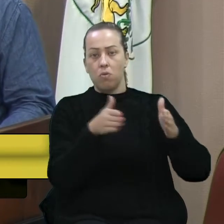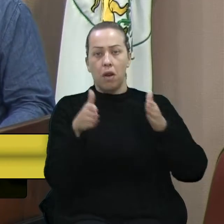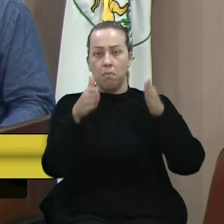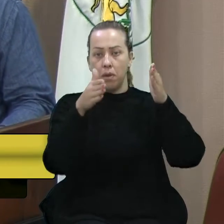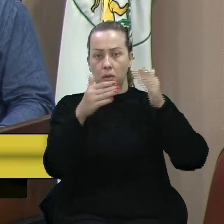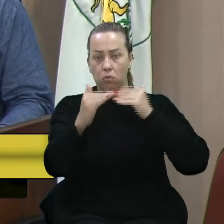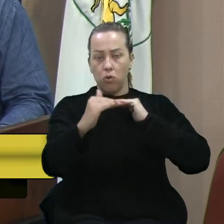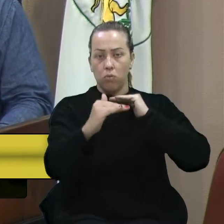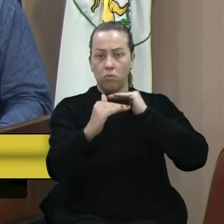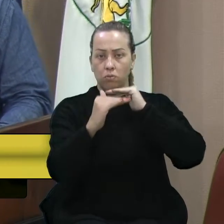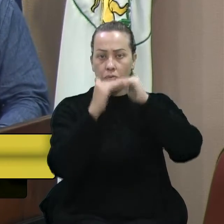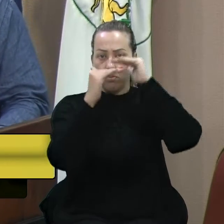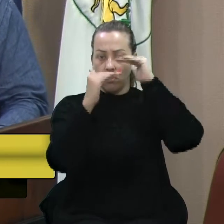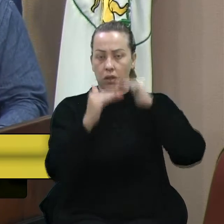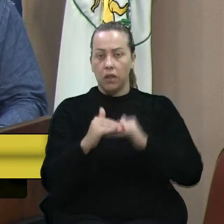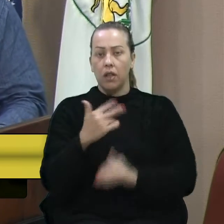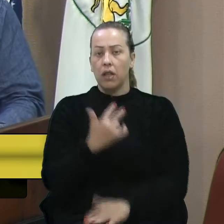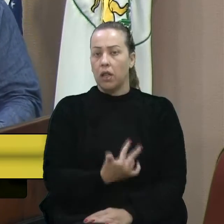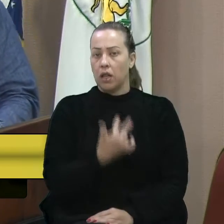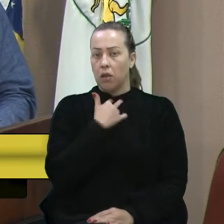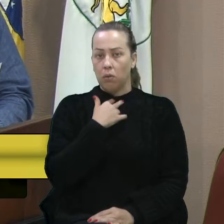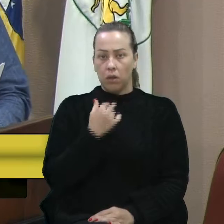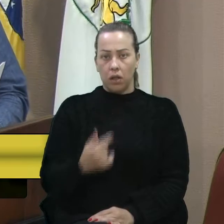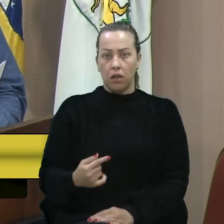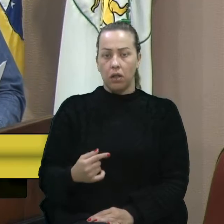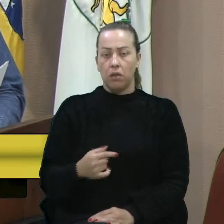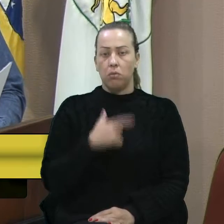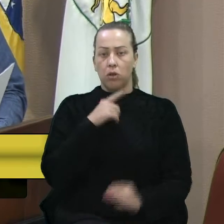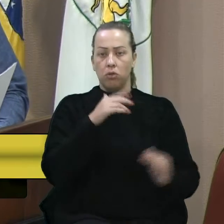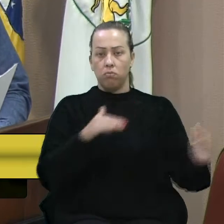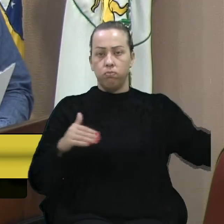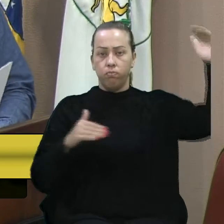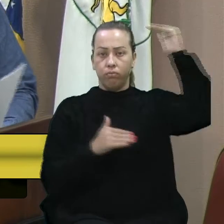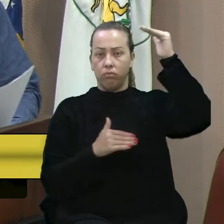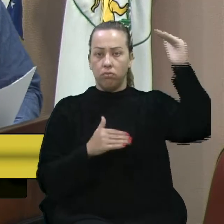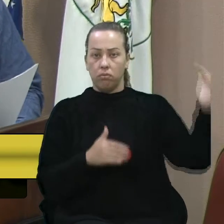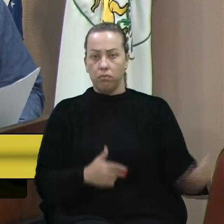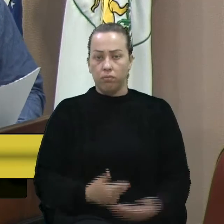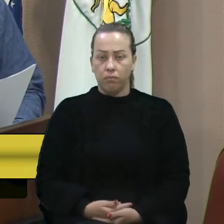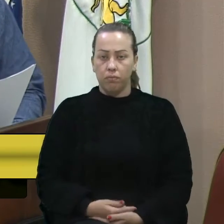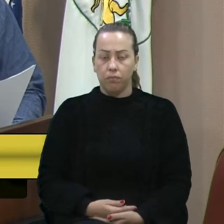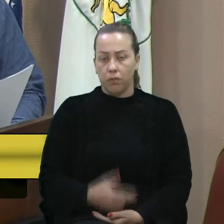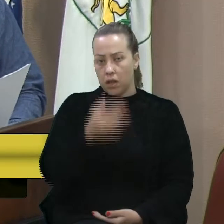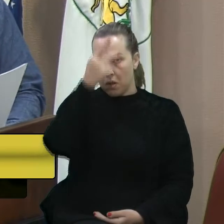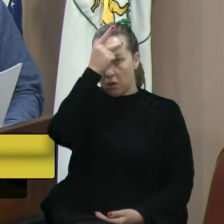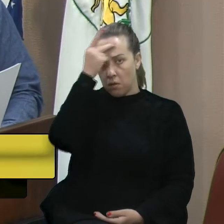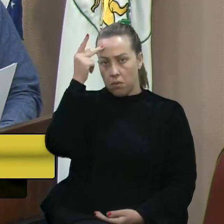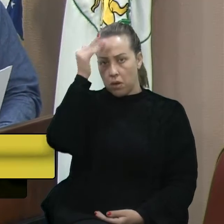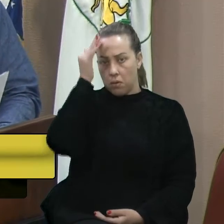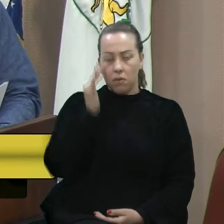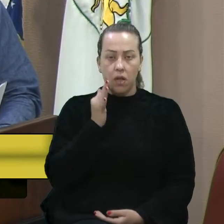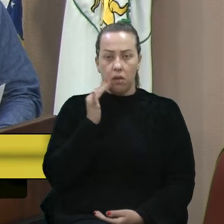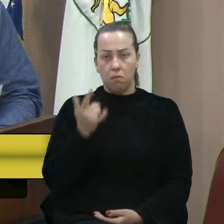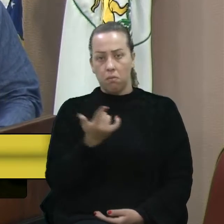e jamais pode ser autoritária. O Freire, acho que